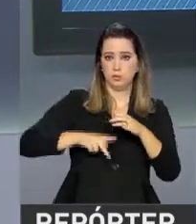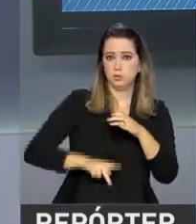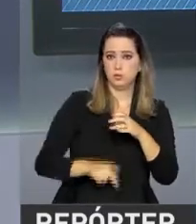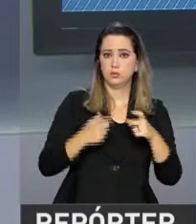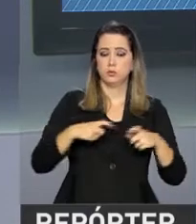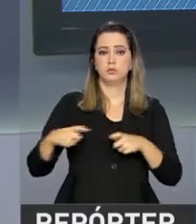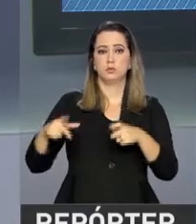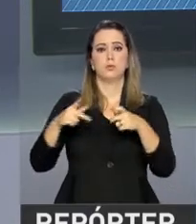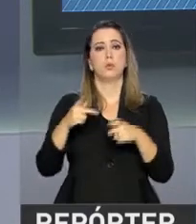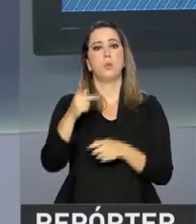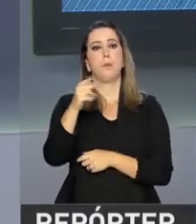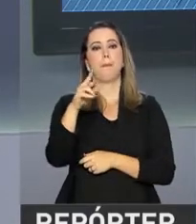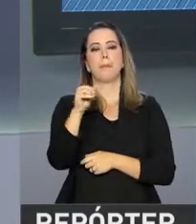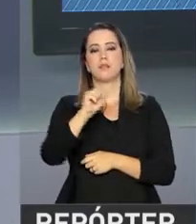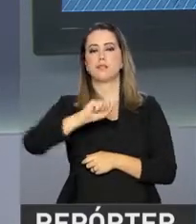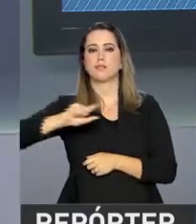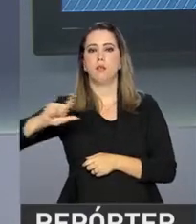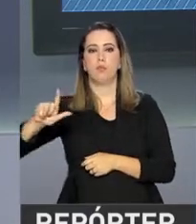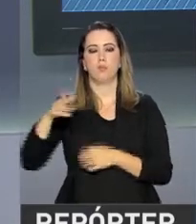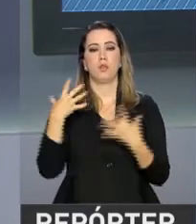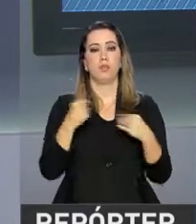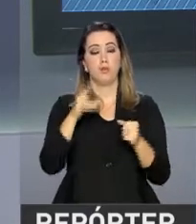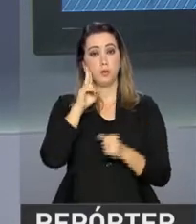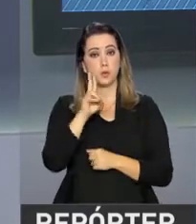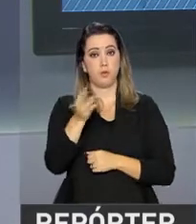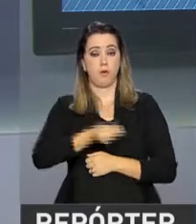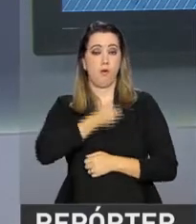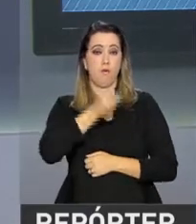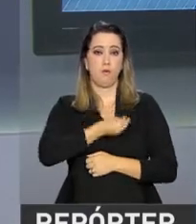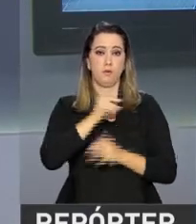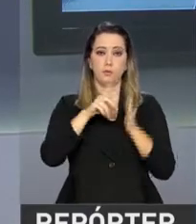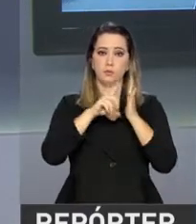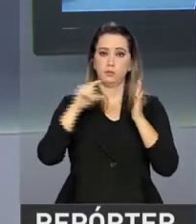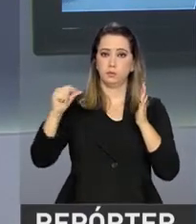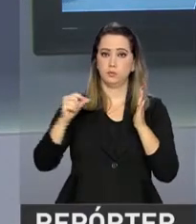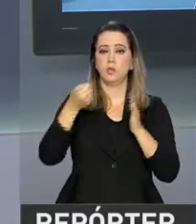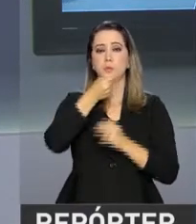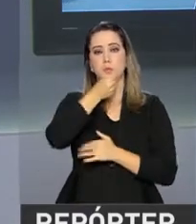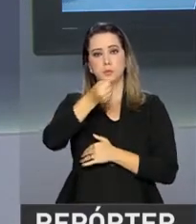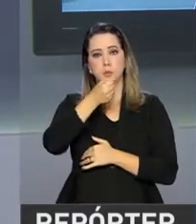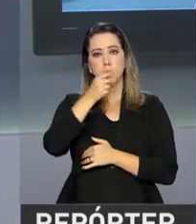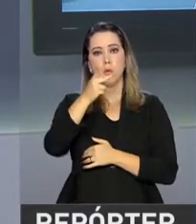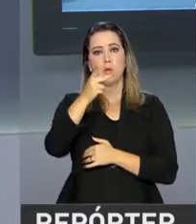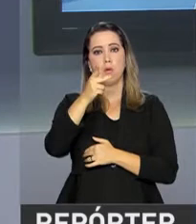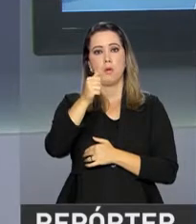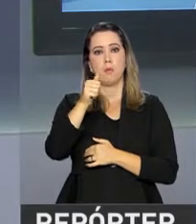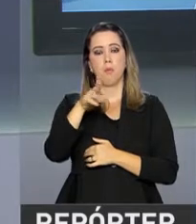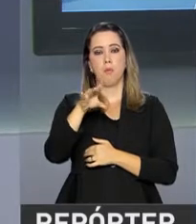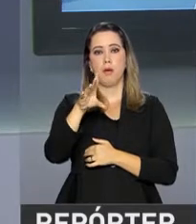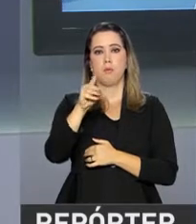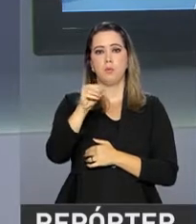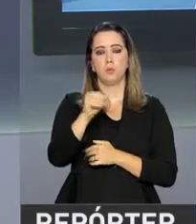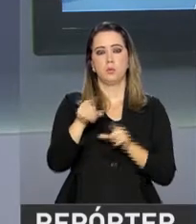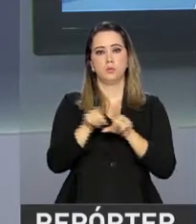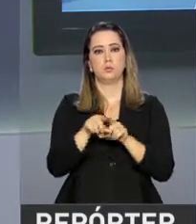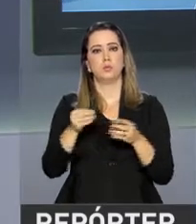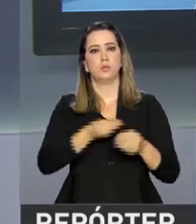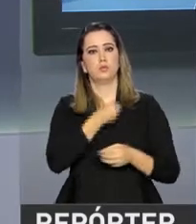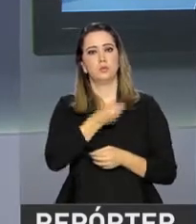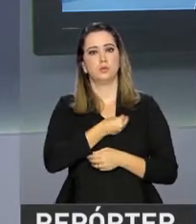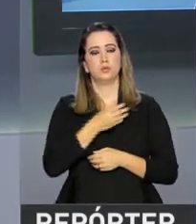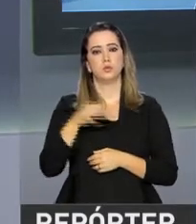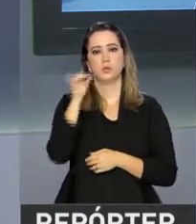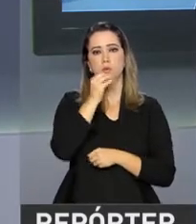para exploração de áreas do pré sal vamos então ao vivo ao palácio do planalto onde está o repórter pablo mundim que tem mais informações ao